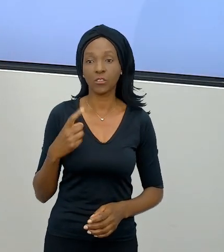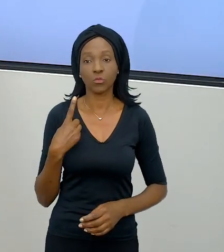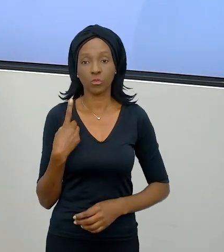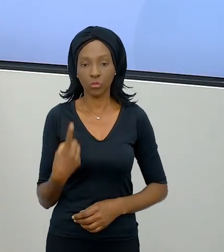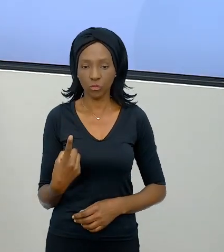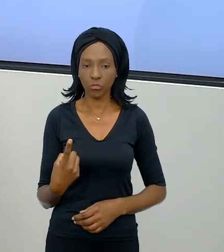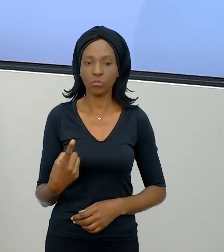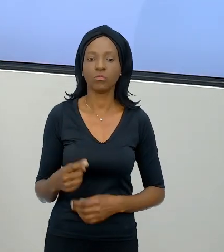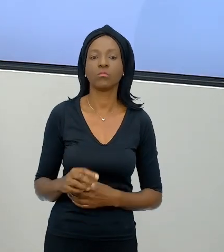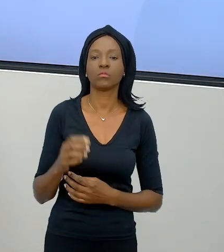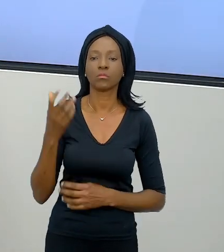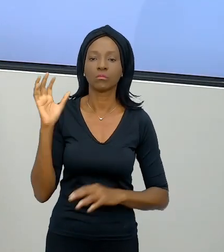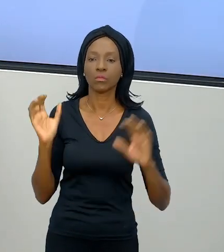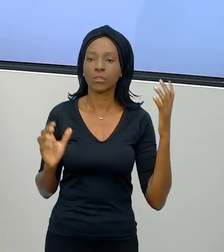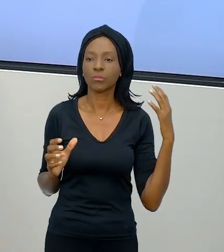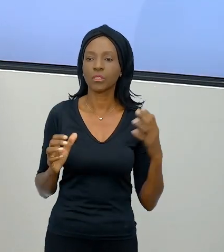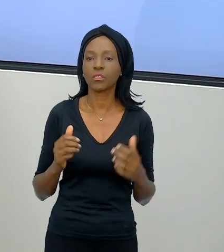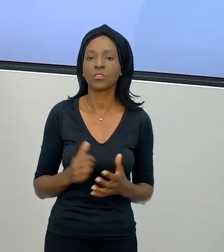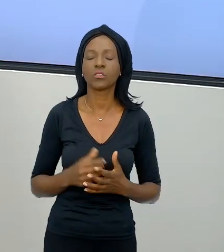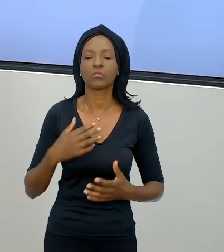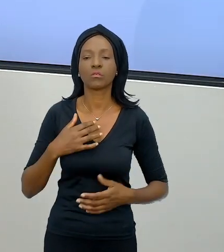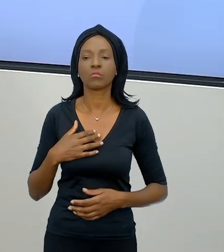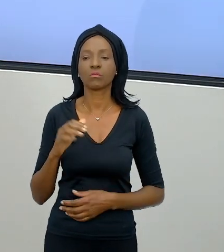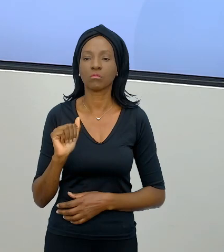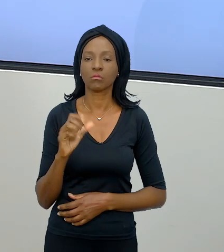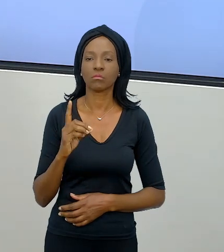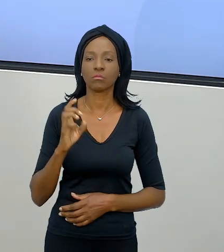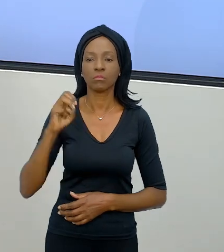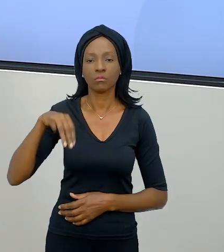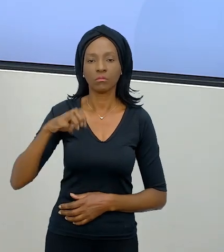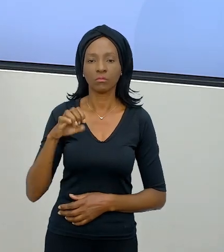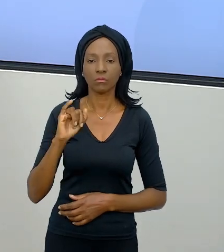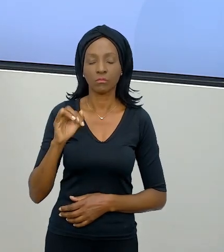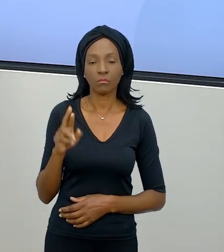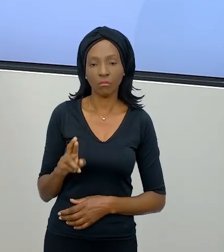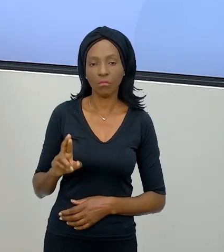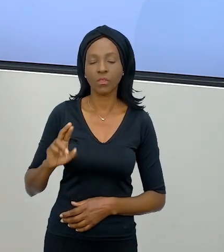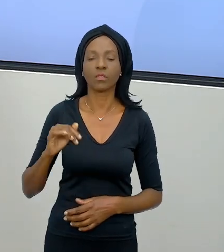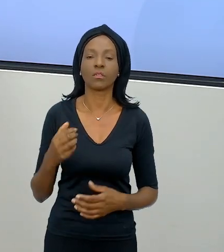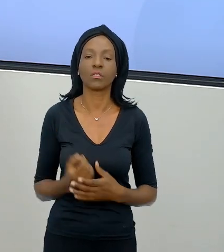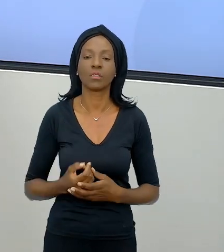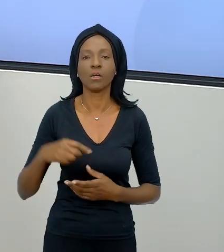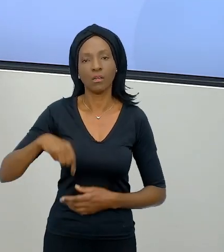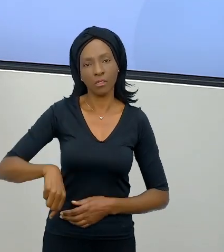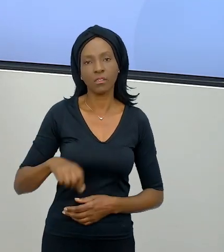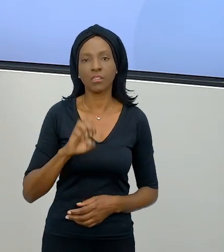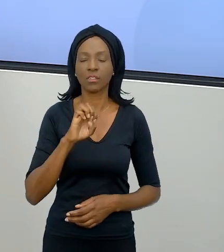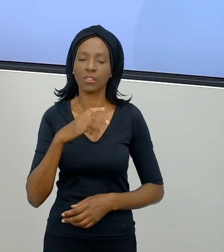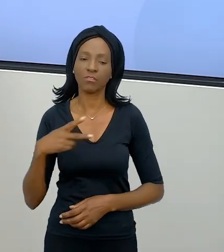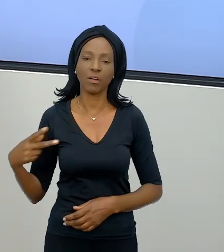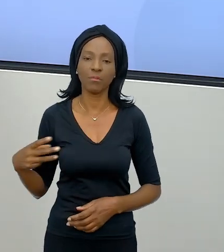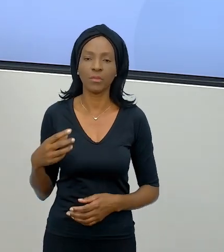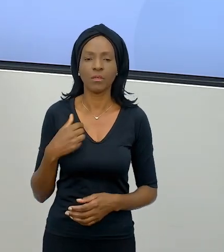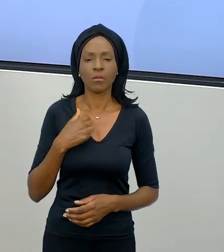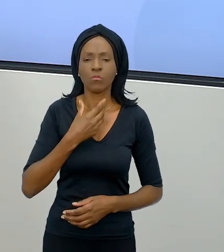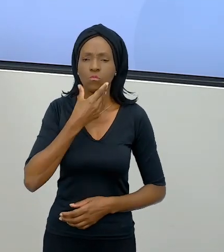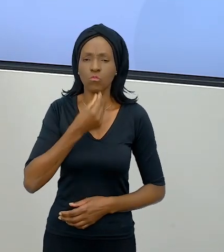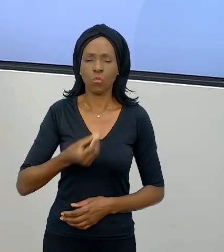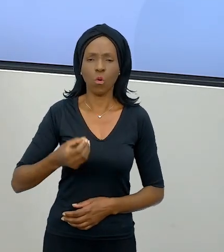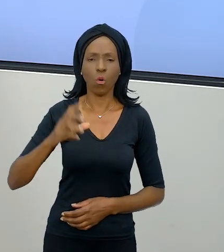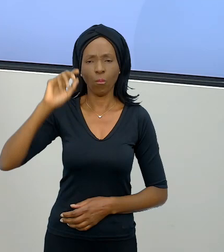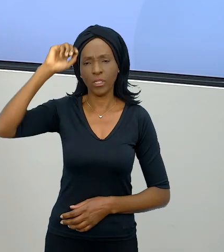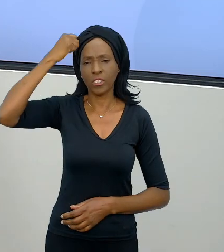indivíduo ambiente. Eu sou o formador Ademir Júnior, formador aqui da EFAP. Bem, sou um homem negro de pele clara,